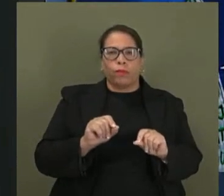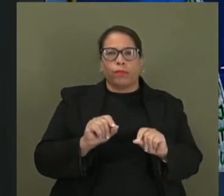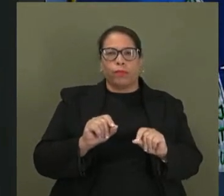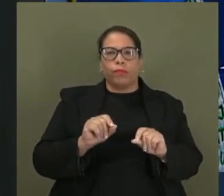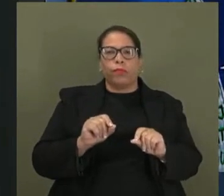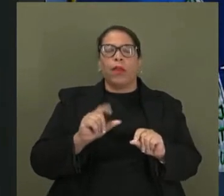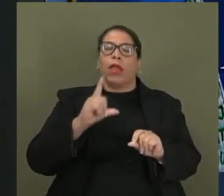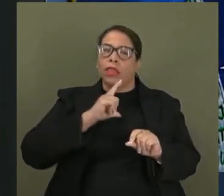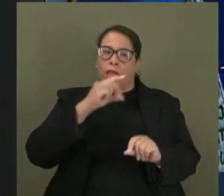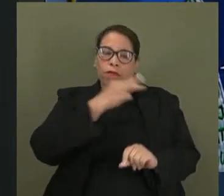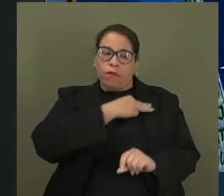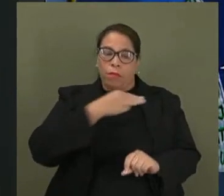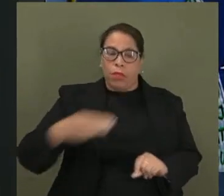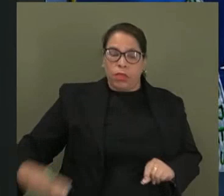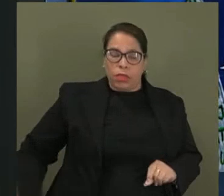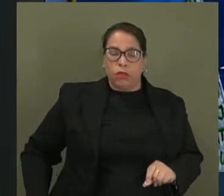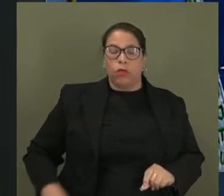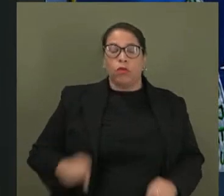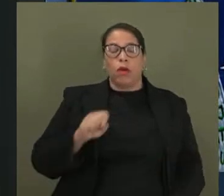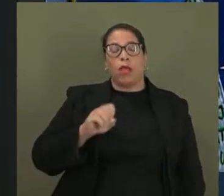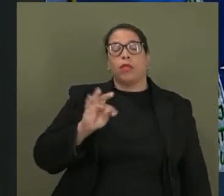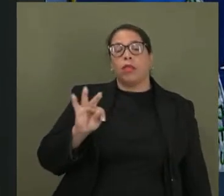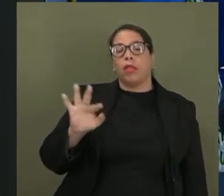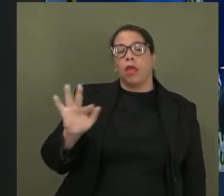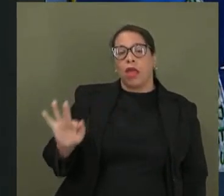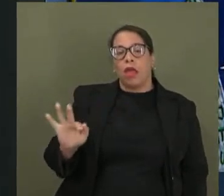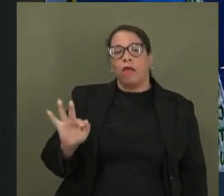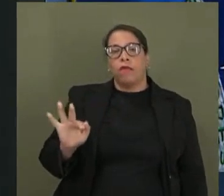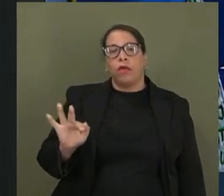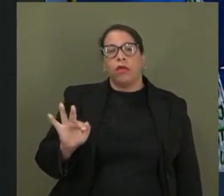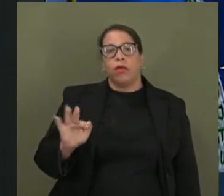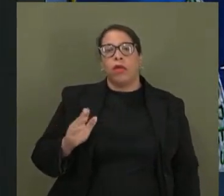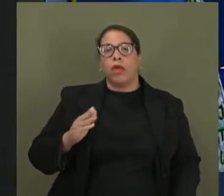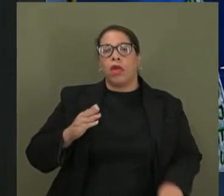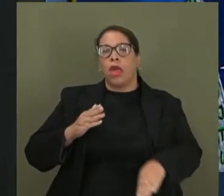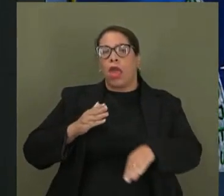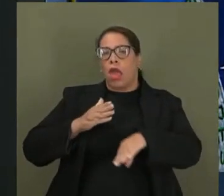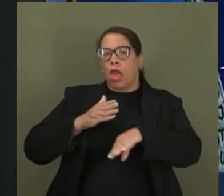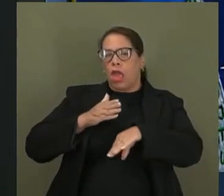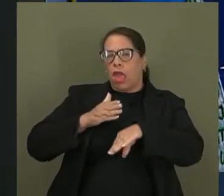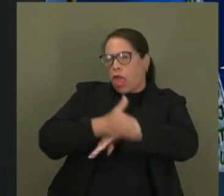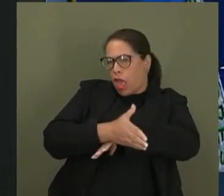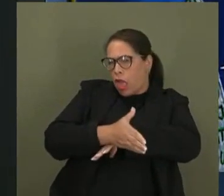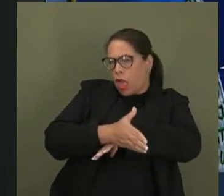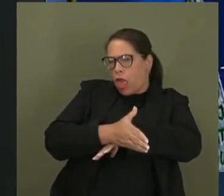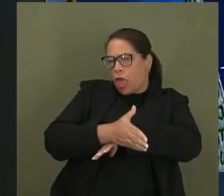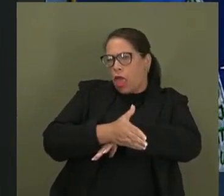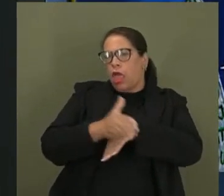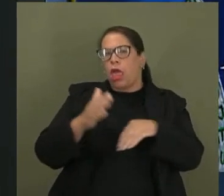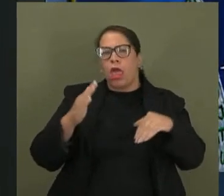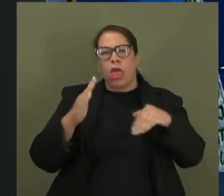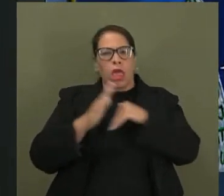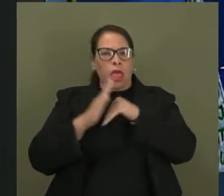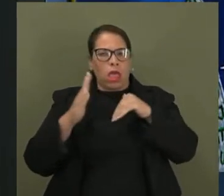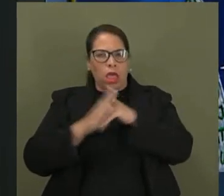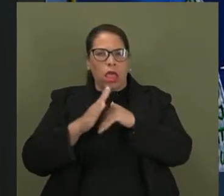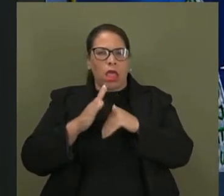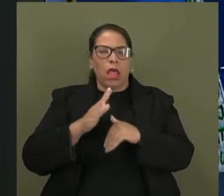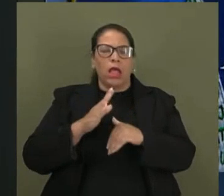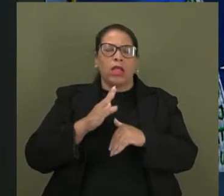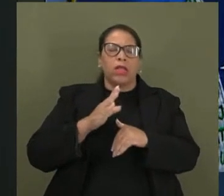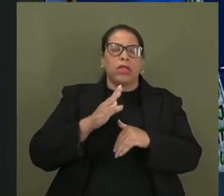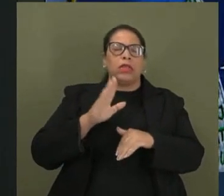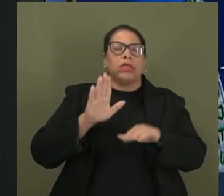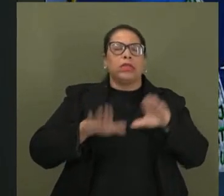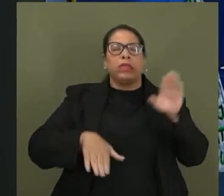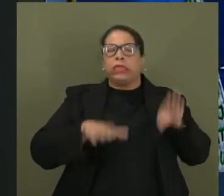que teve ministro do STF que invade as nossas competências dia sim, dia